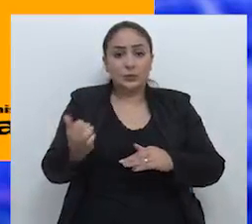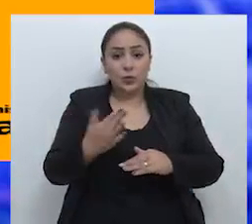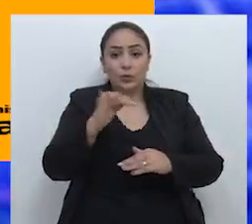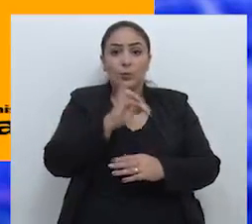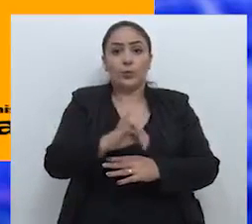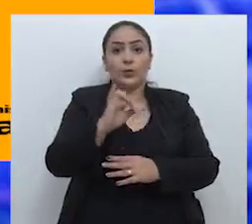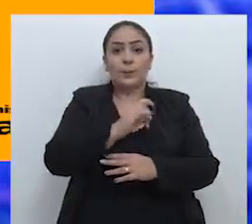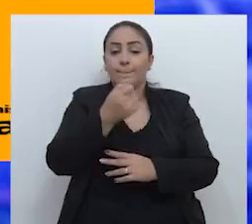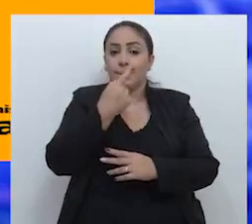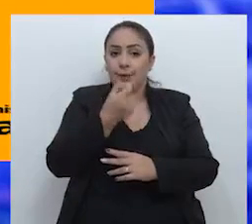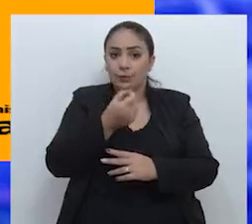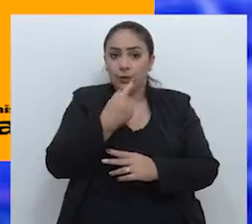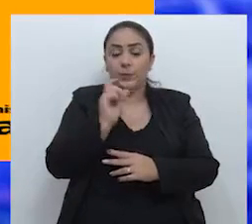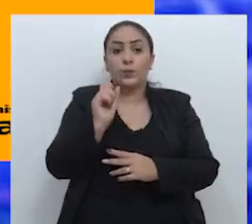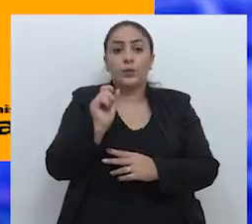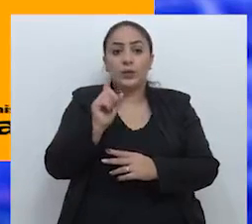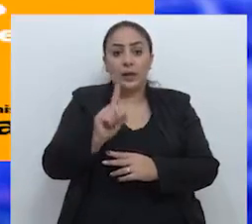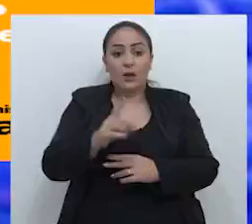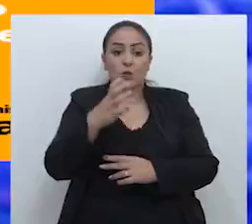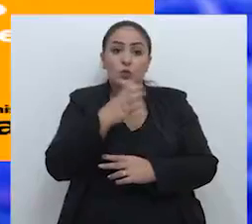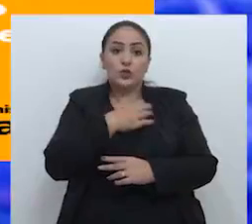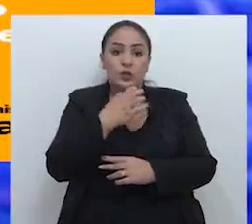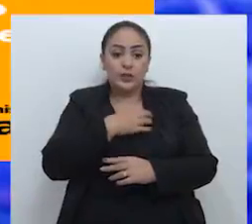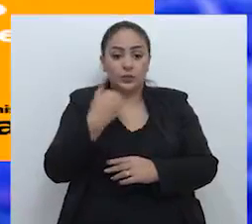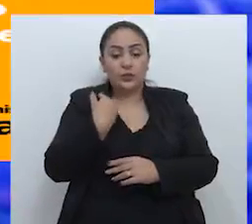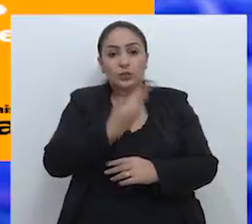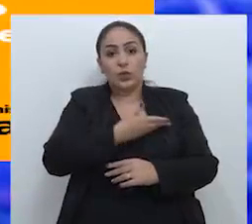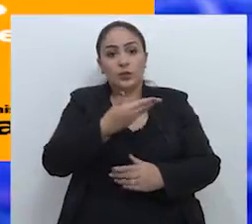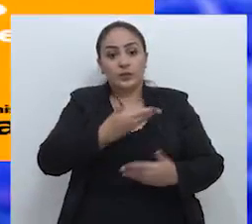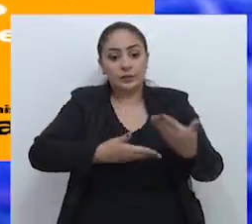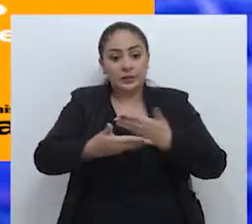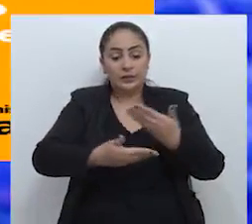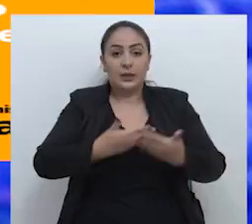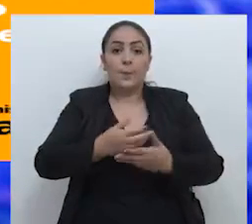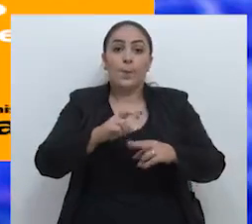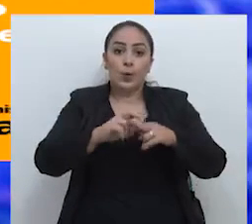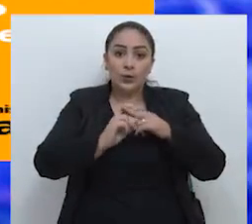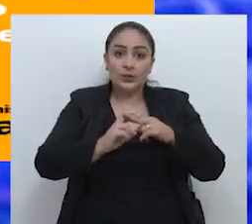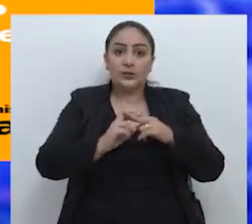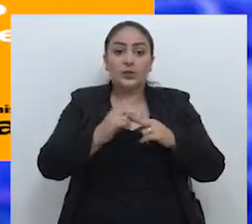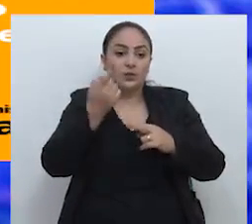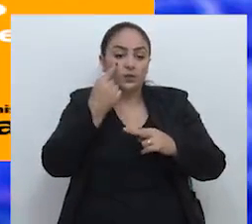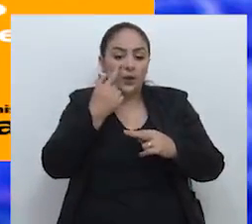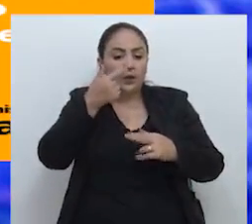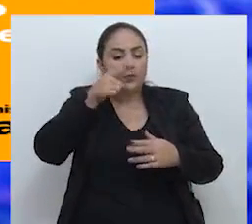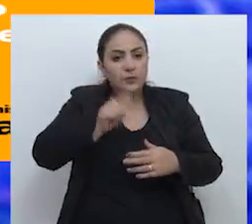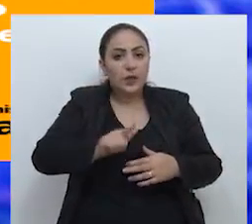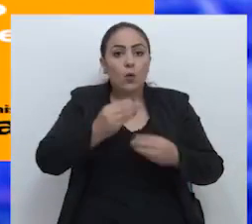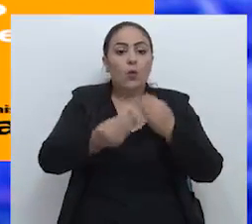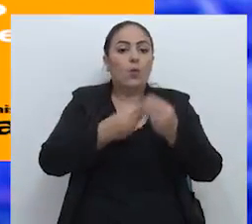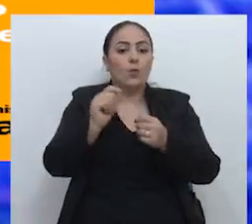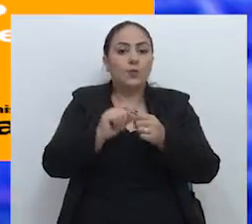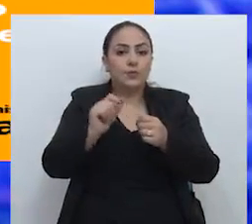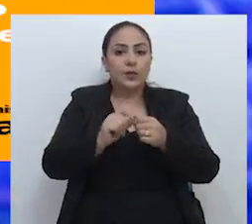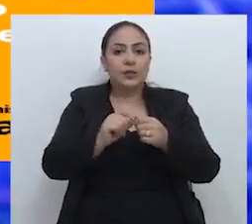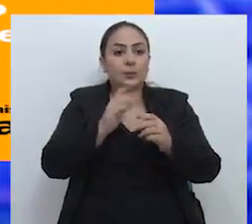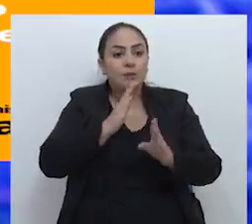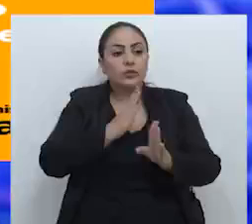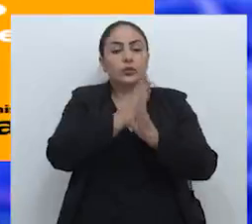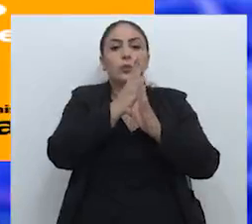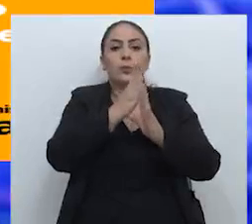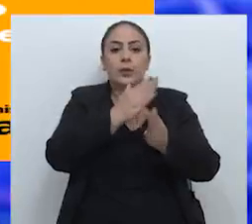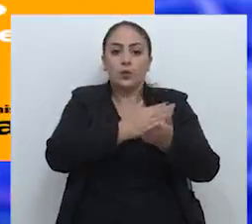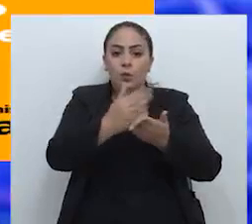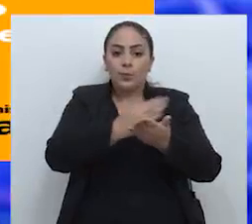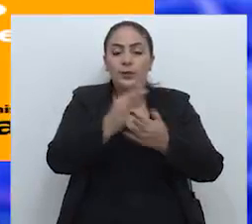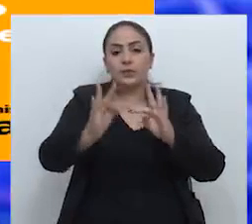mais importante do que os medicamentos, é a forma da gente abordar. Então, uma revisão de como está sendo feita a abordagem do